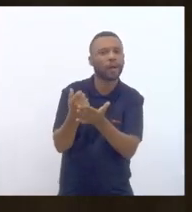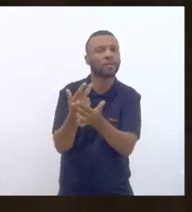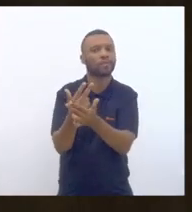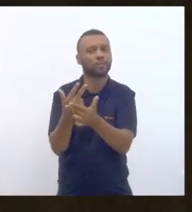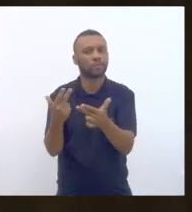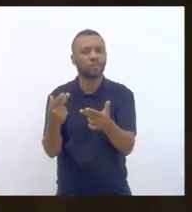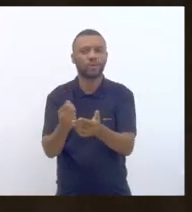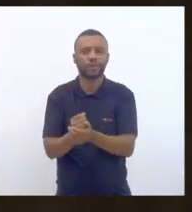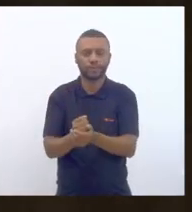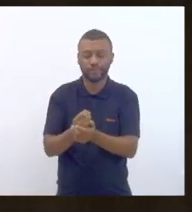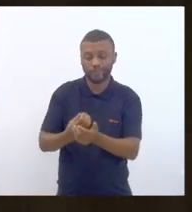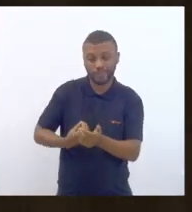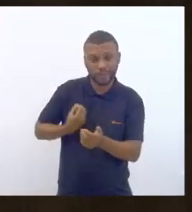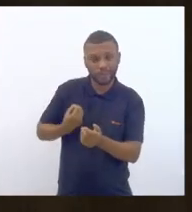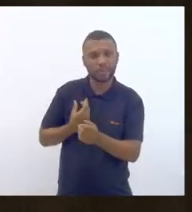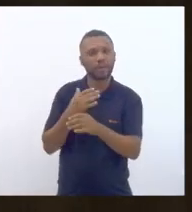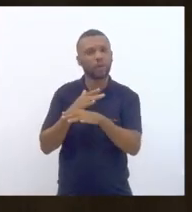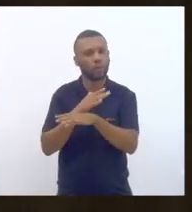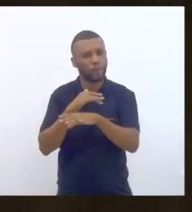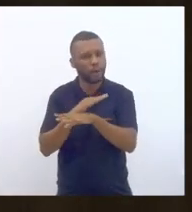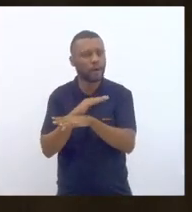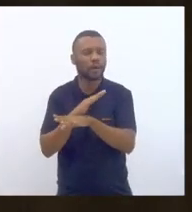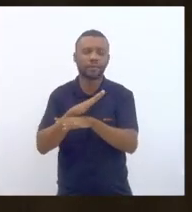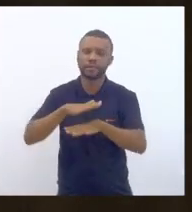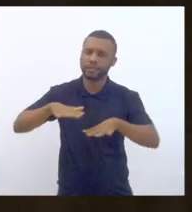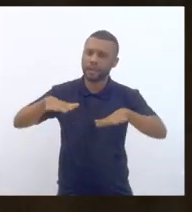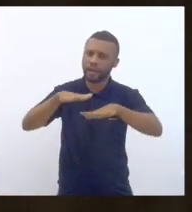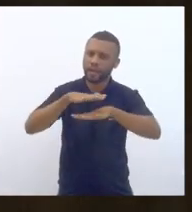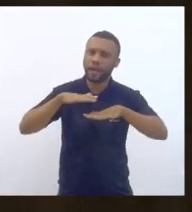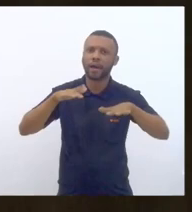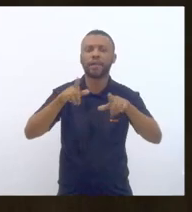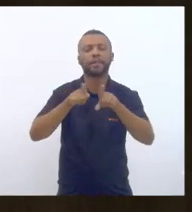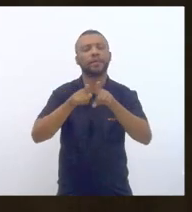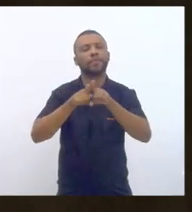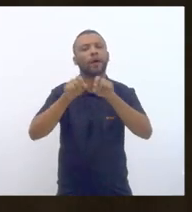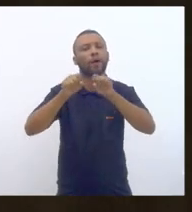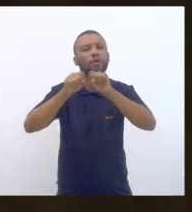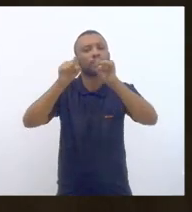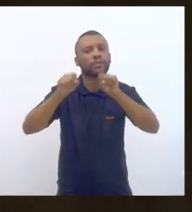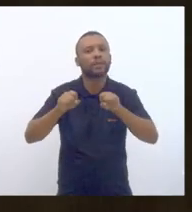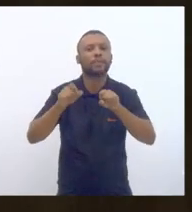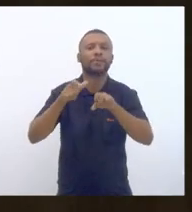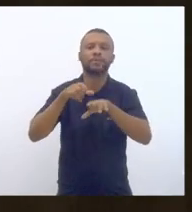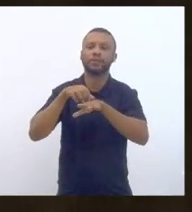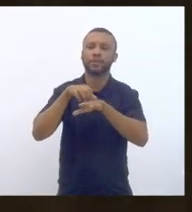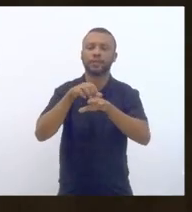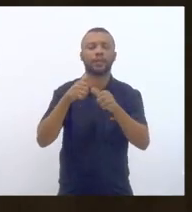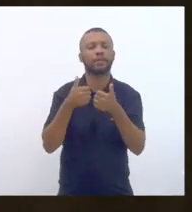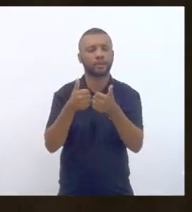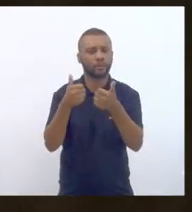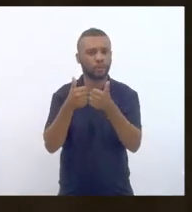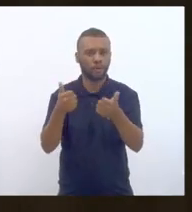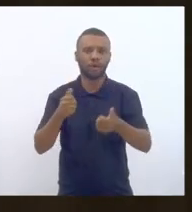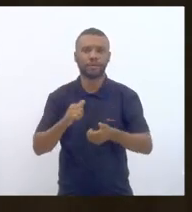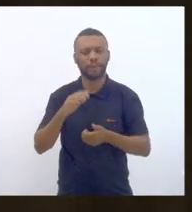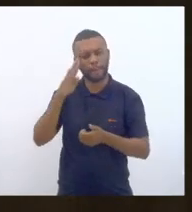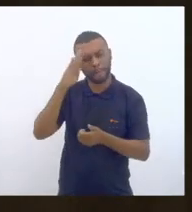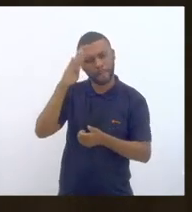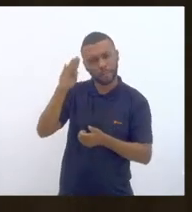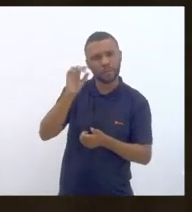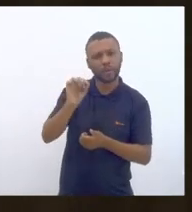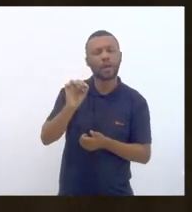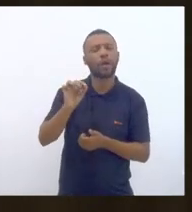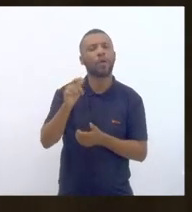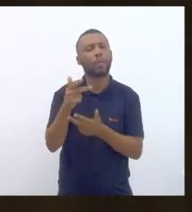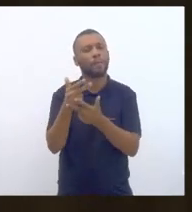vida urbana, ao urbanismo e ao próprio sistema de transporte. Além do mais, é alguém